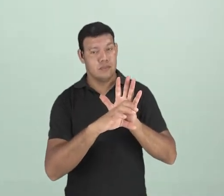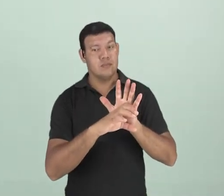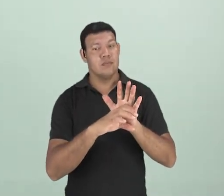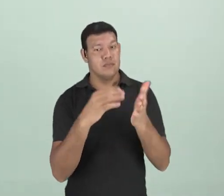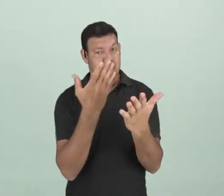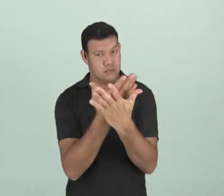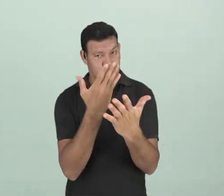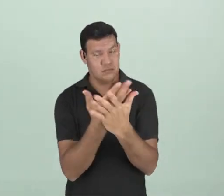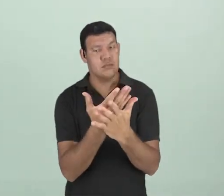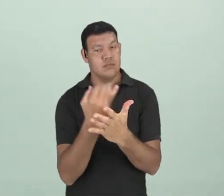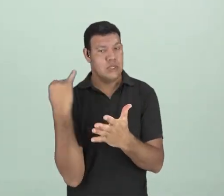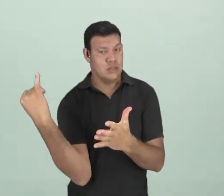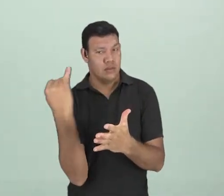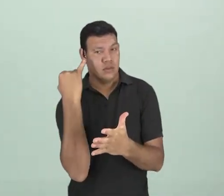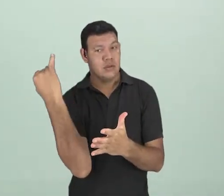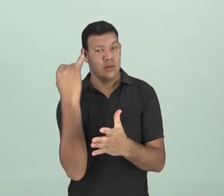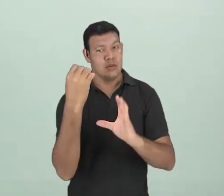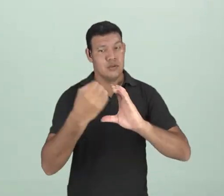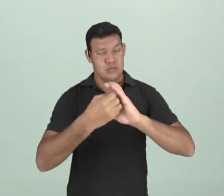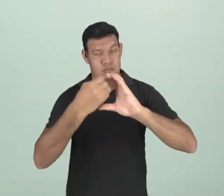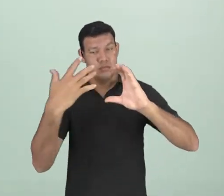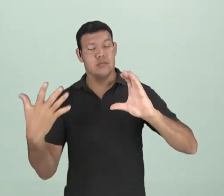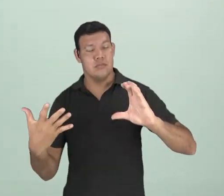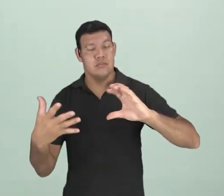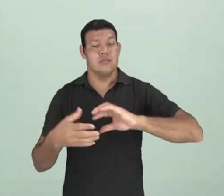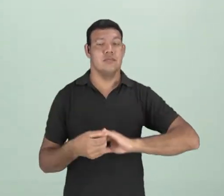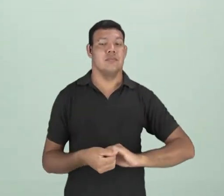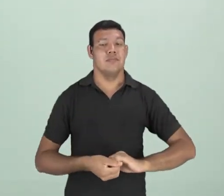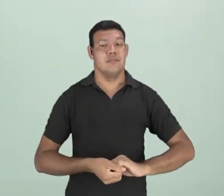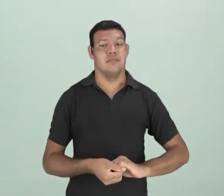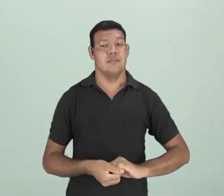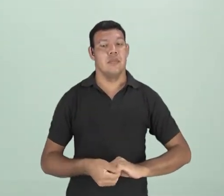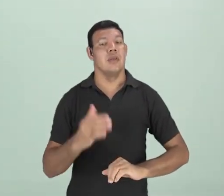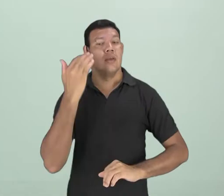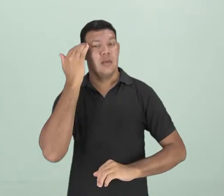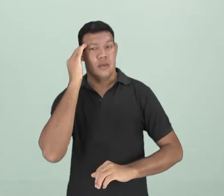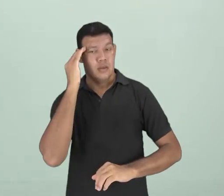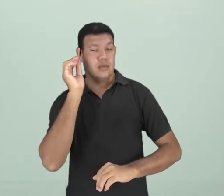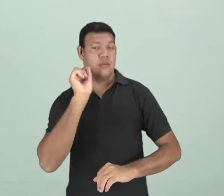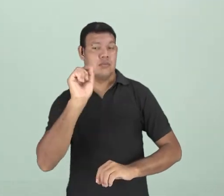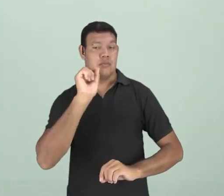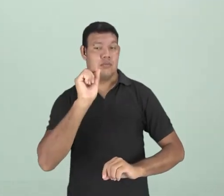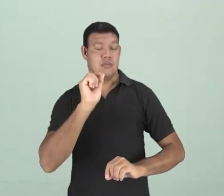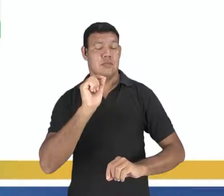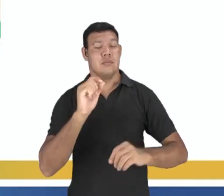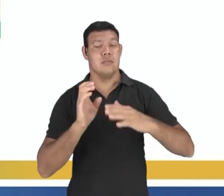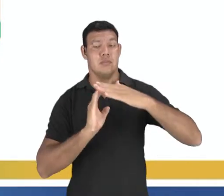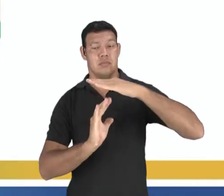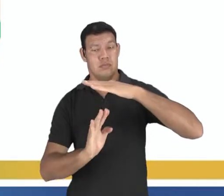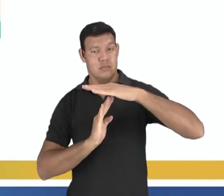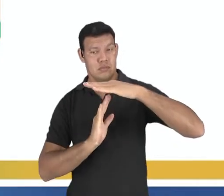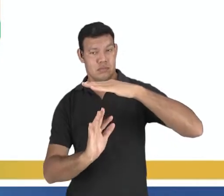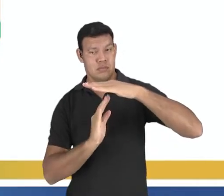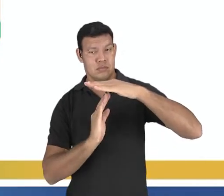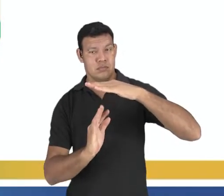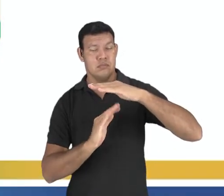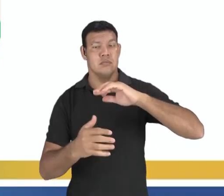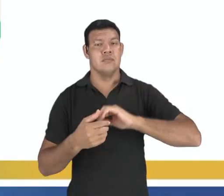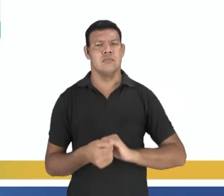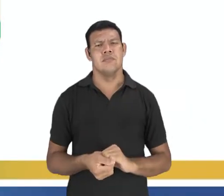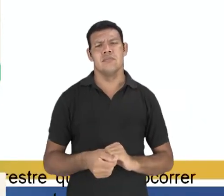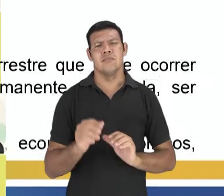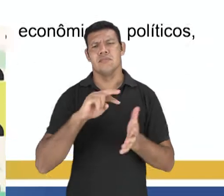é primordial nesse aspecto, certo? Então, a gente vai entender o que são as migrações. Observem aí. O que